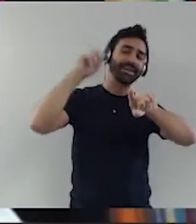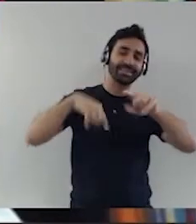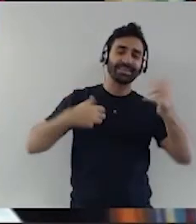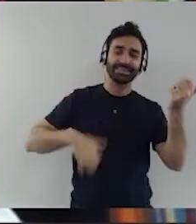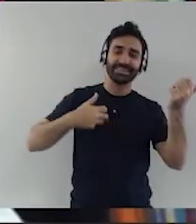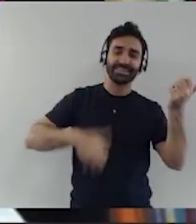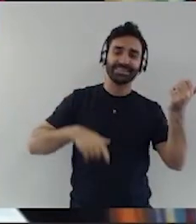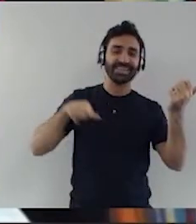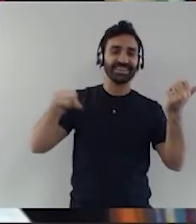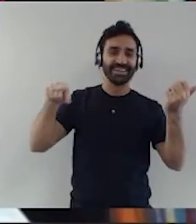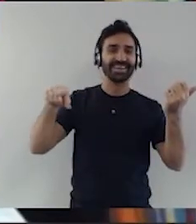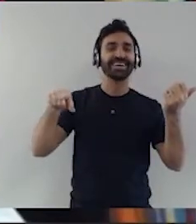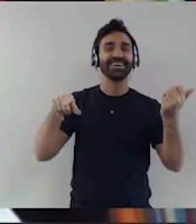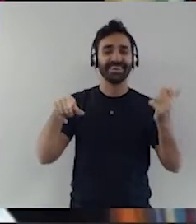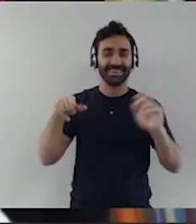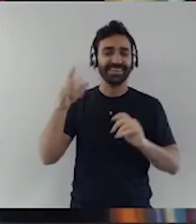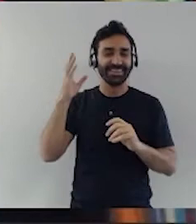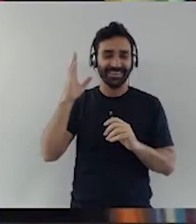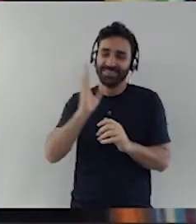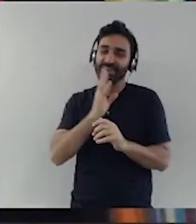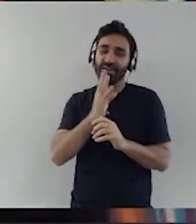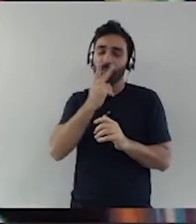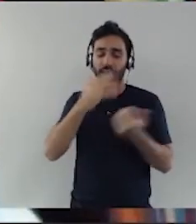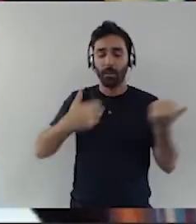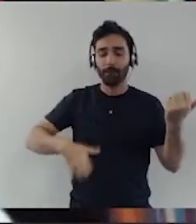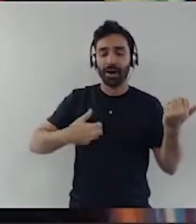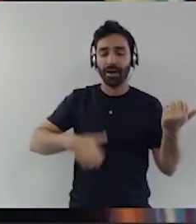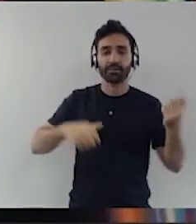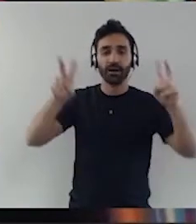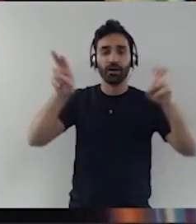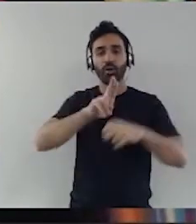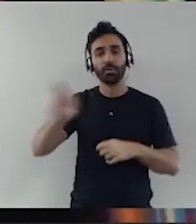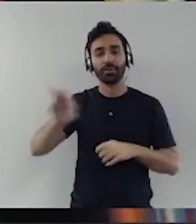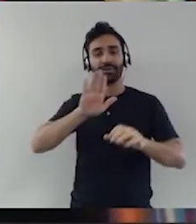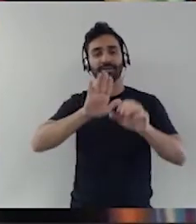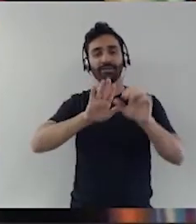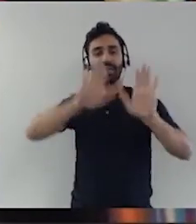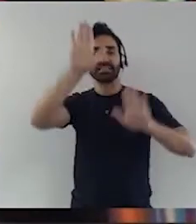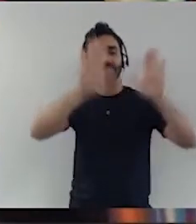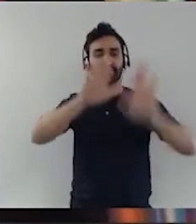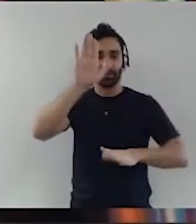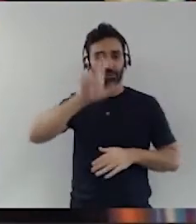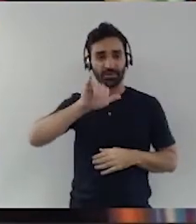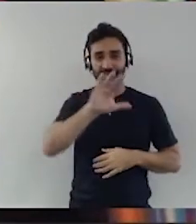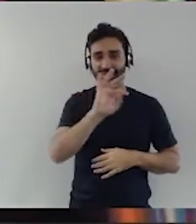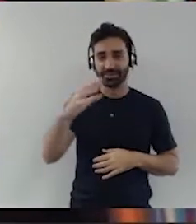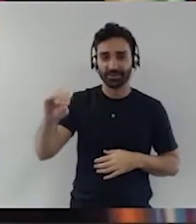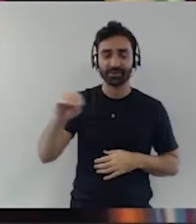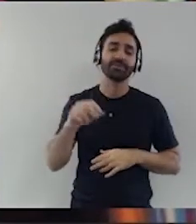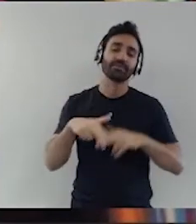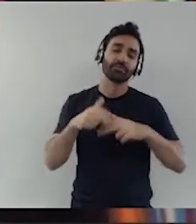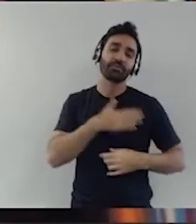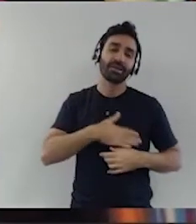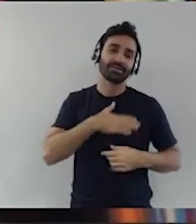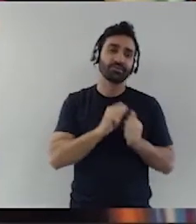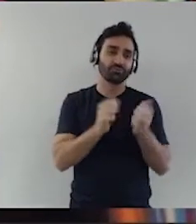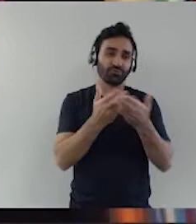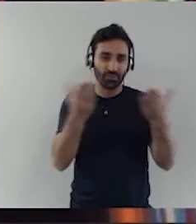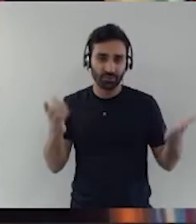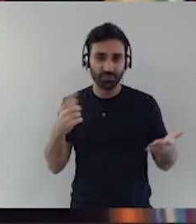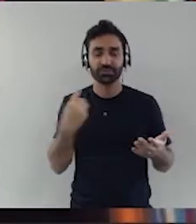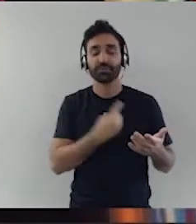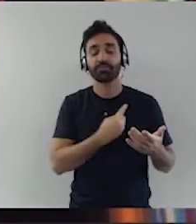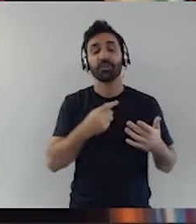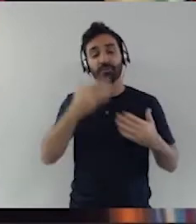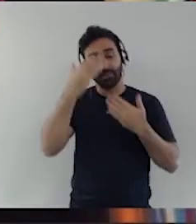da nossa banda das licitações. É um prazer estar com ambos aqui para discutir essas questões. Um agradecimento